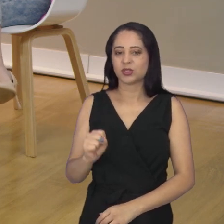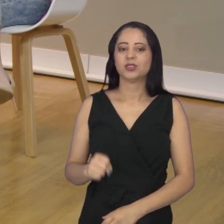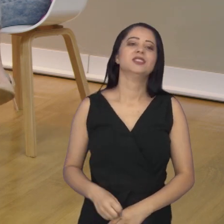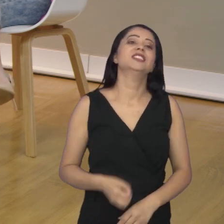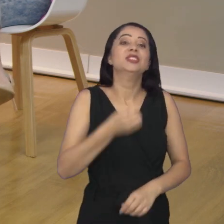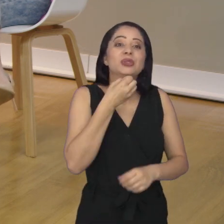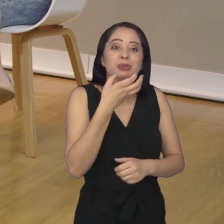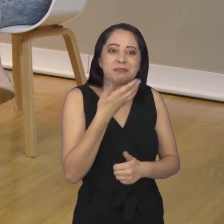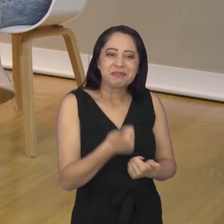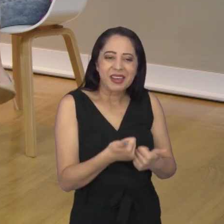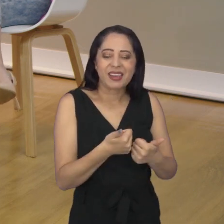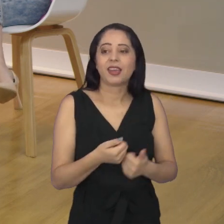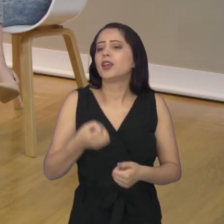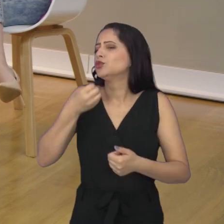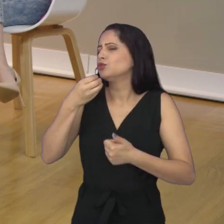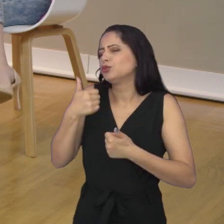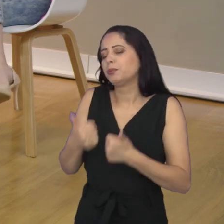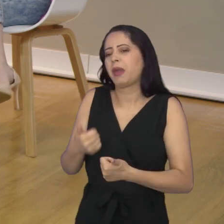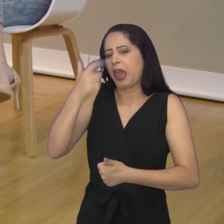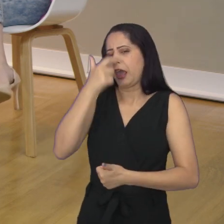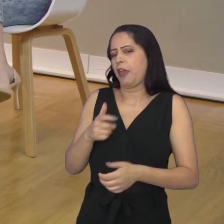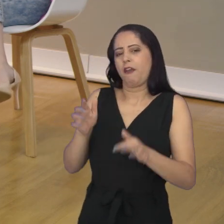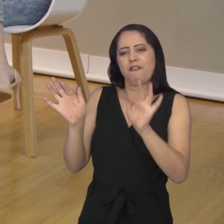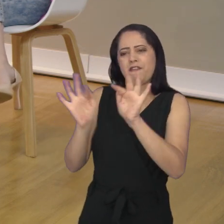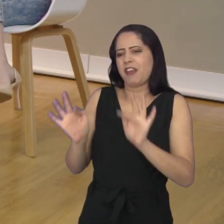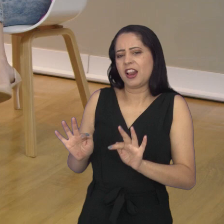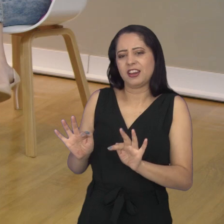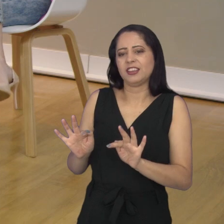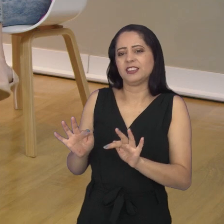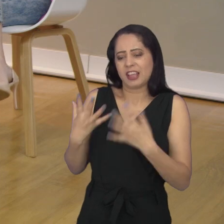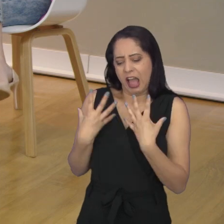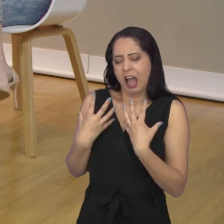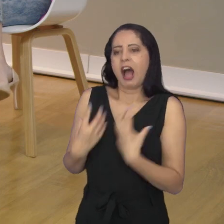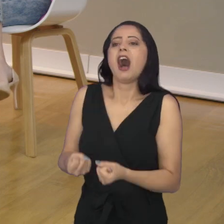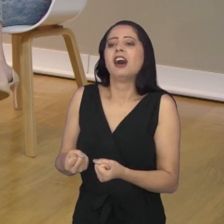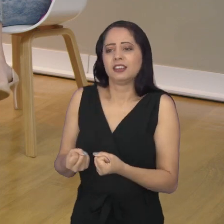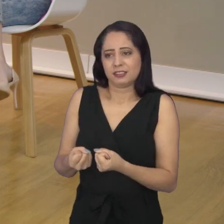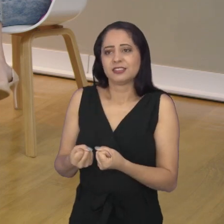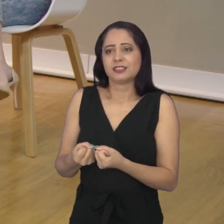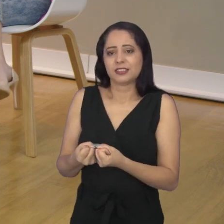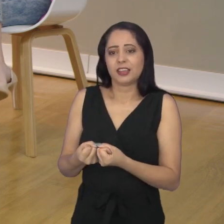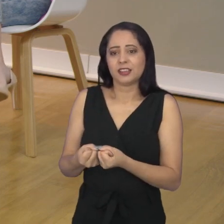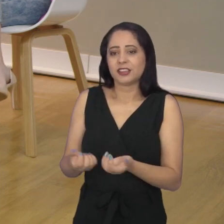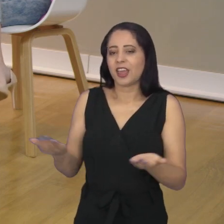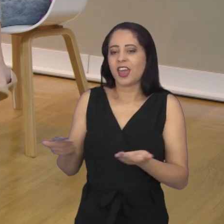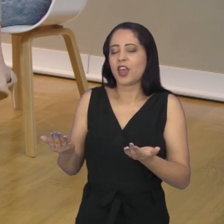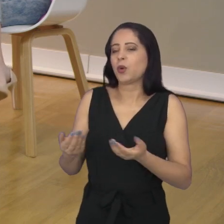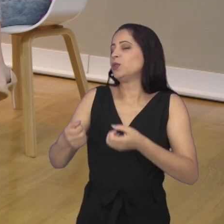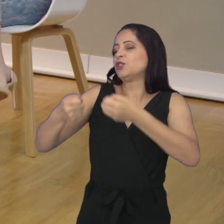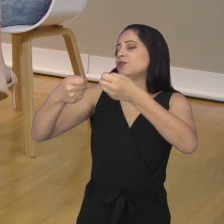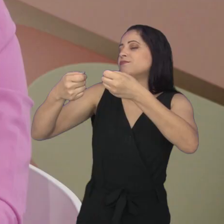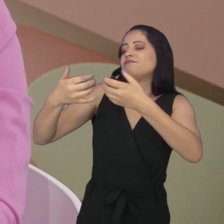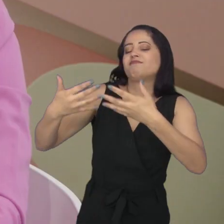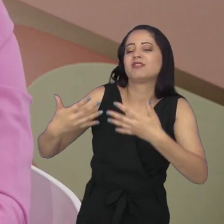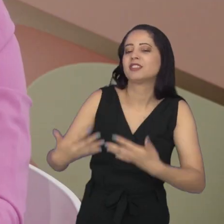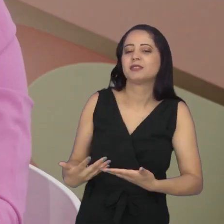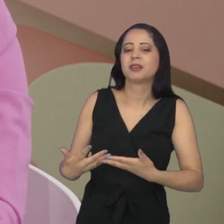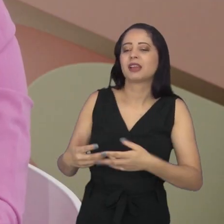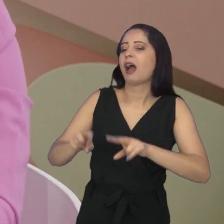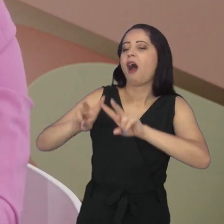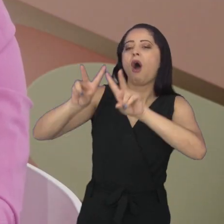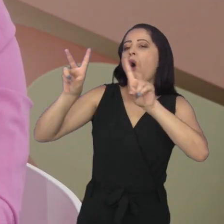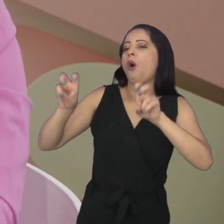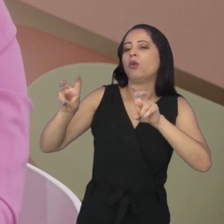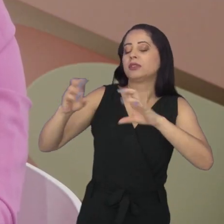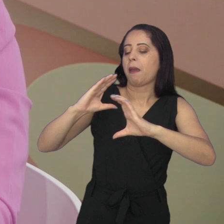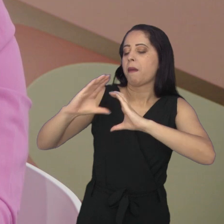obrigada pelo convite. Fiquei muito feliz e mais feliz ainda de poder expandir esse conhecimento